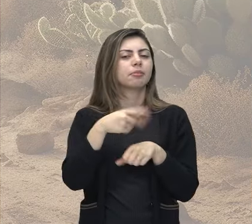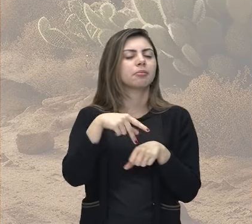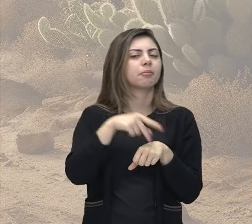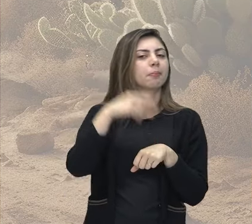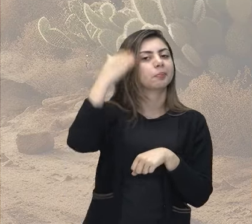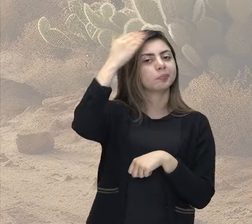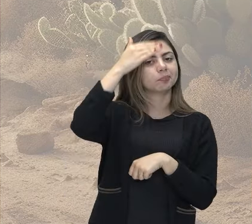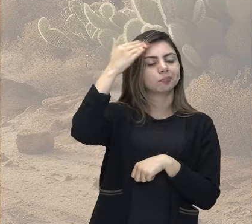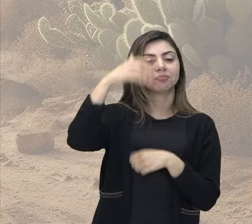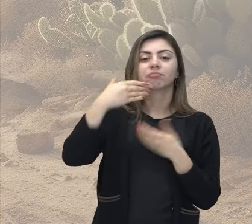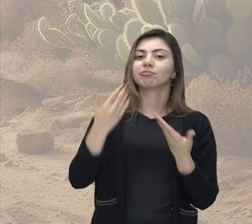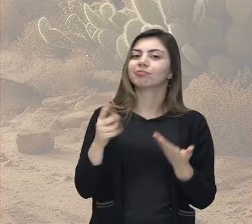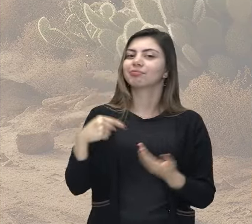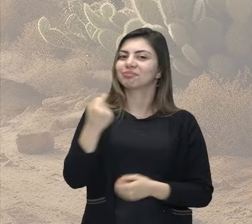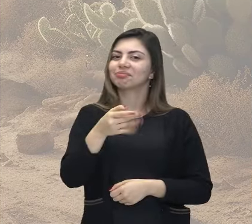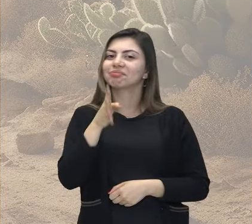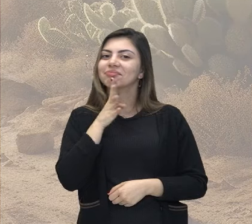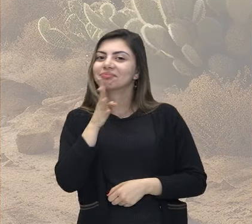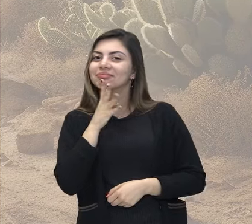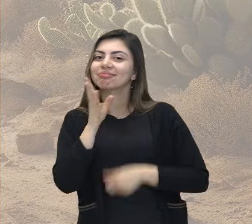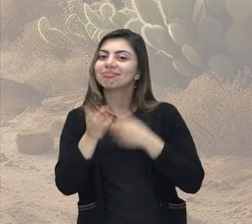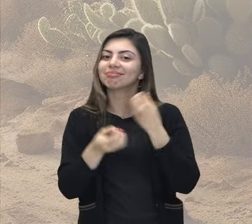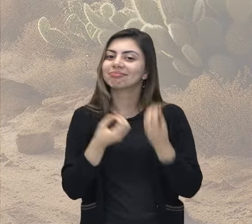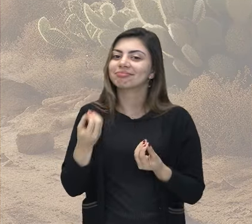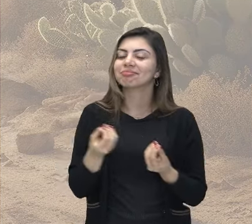ser conhecido aí por sua